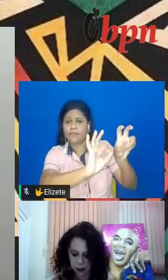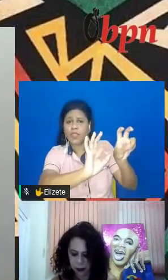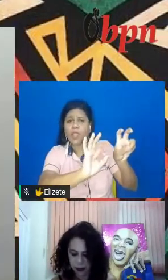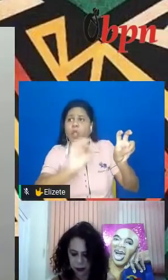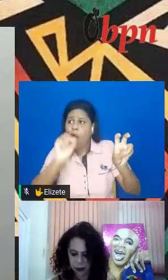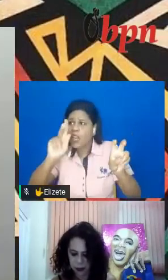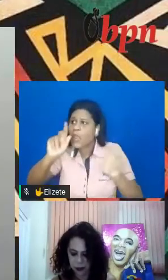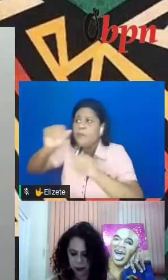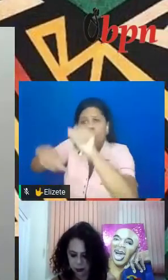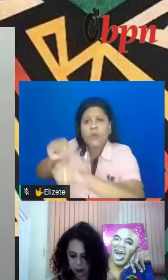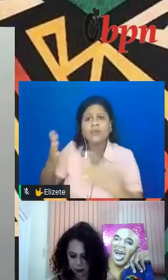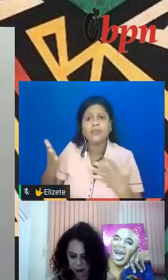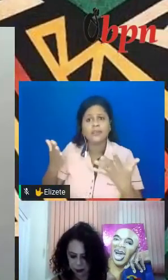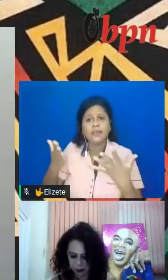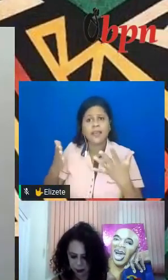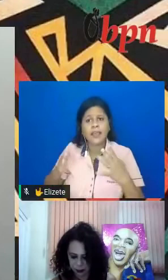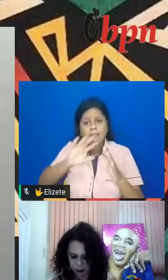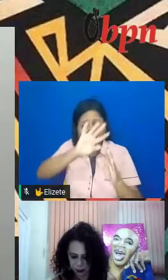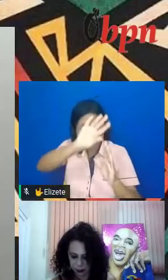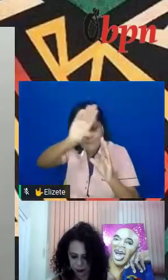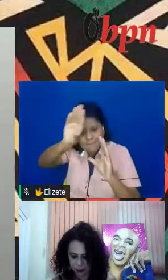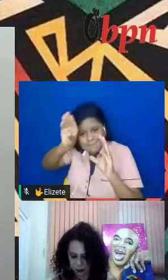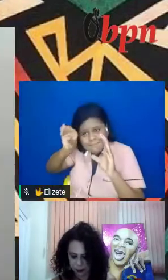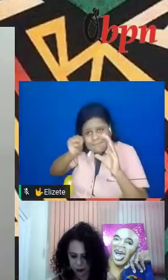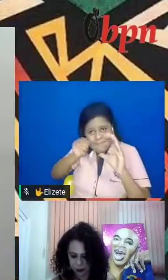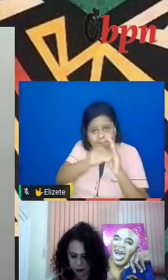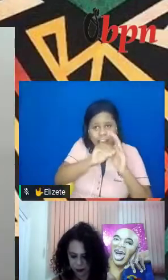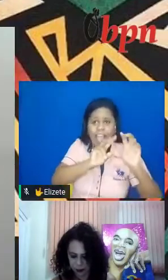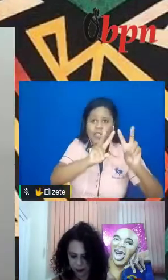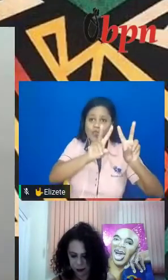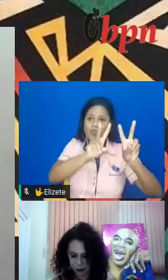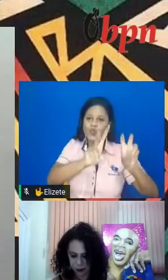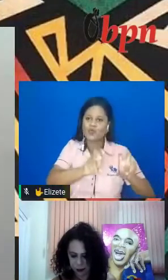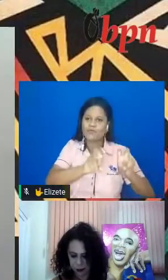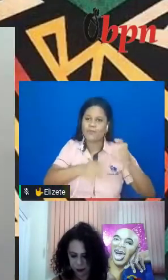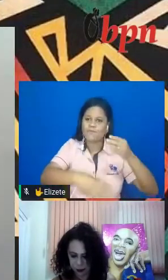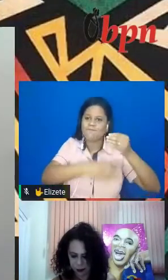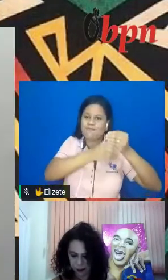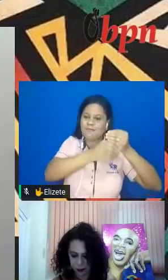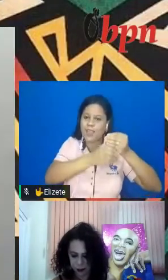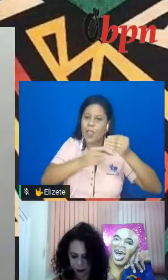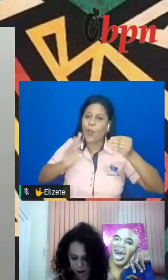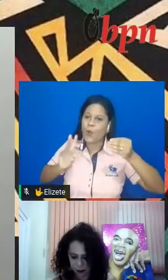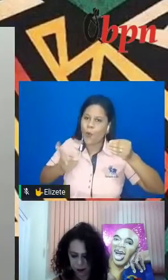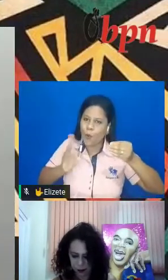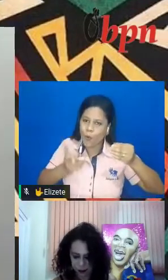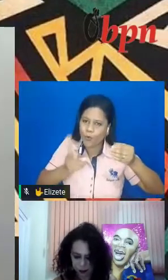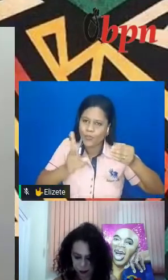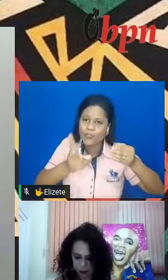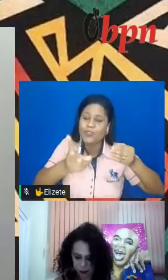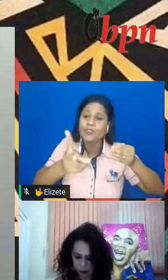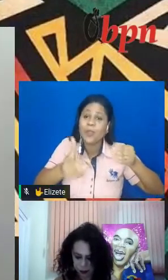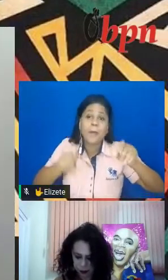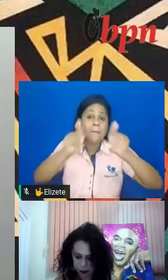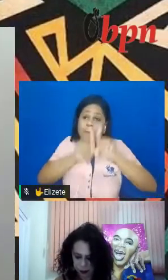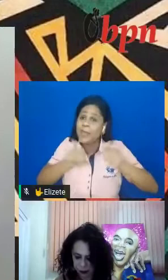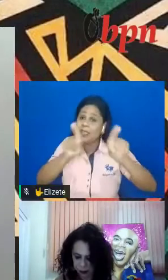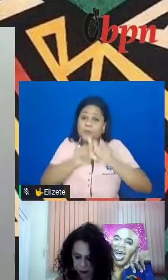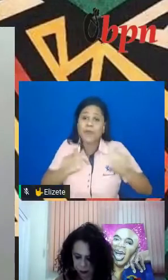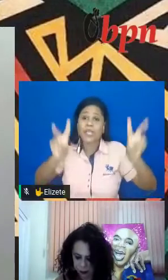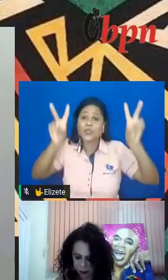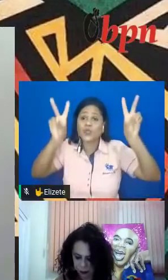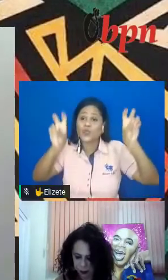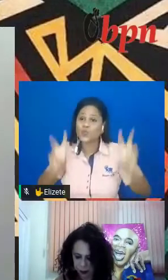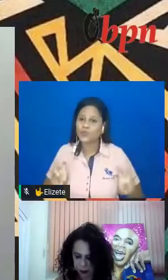título, mas lá no meio você volta no assunto. Continua com o mesmo assunto, entende? Que é muito esse